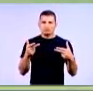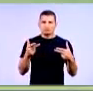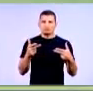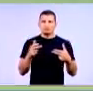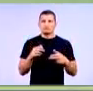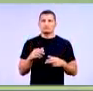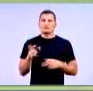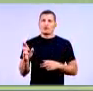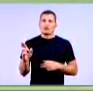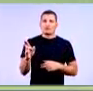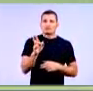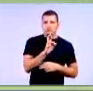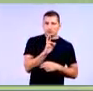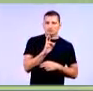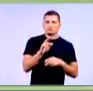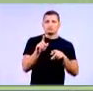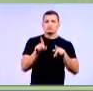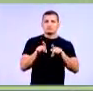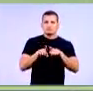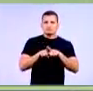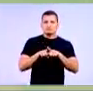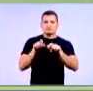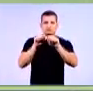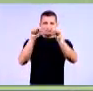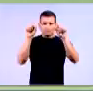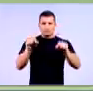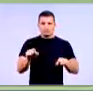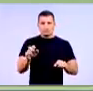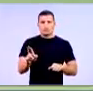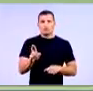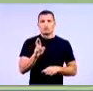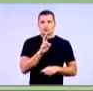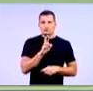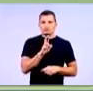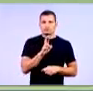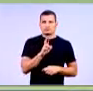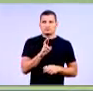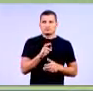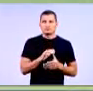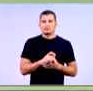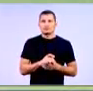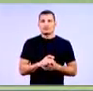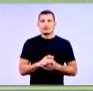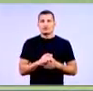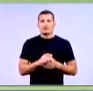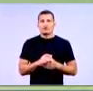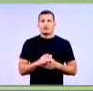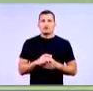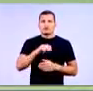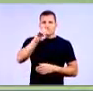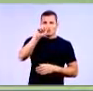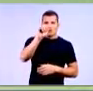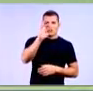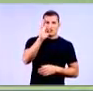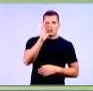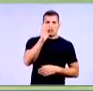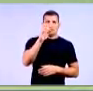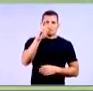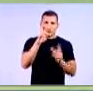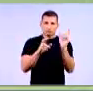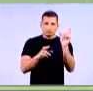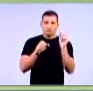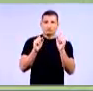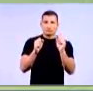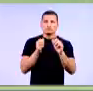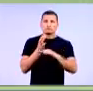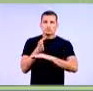né? Vai ter a resposta também do sistema. Pode participar, o ator ele pode participar de vários casos de uso.